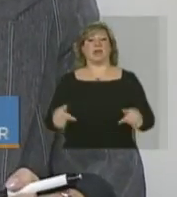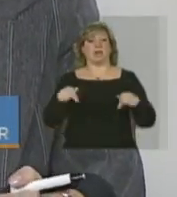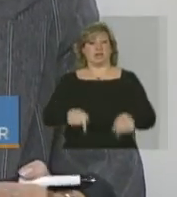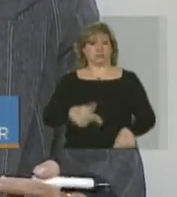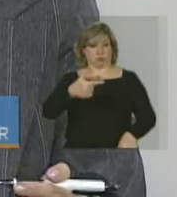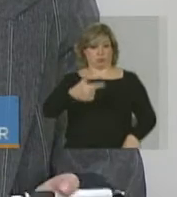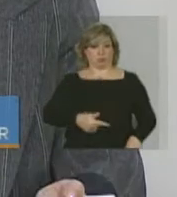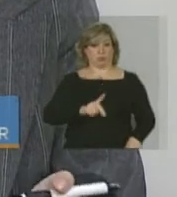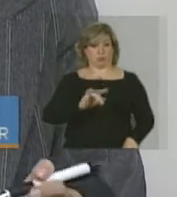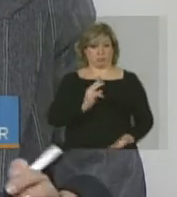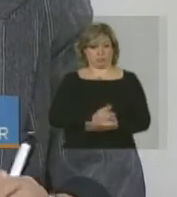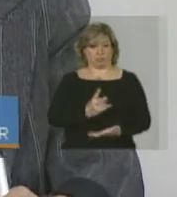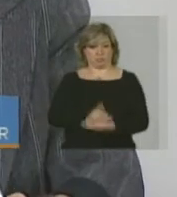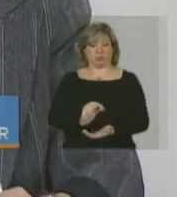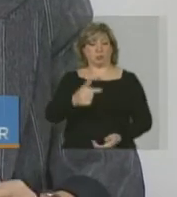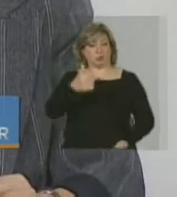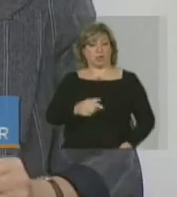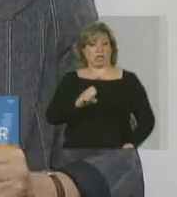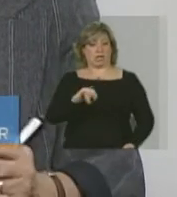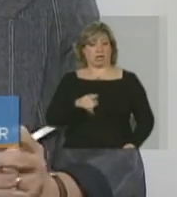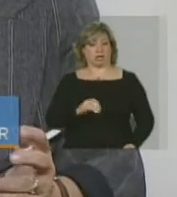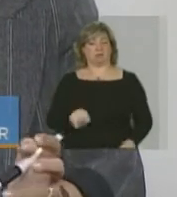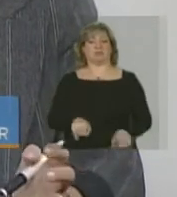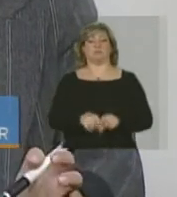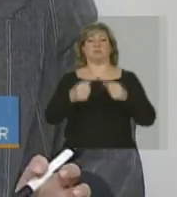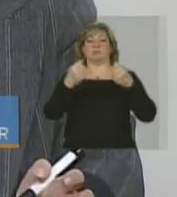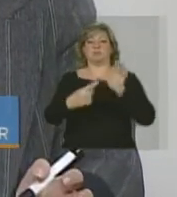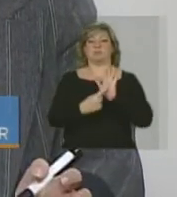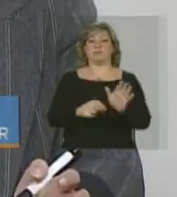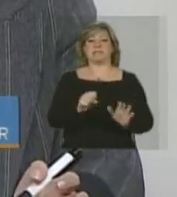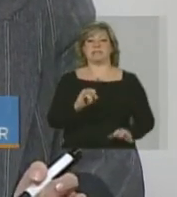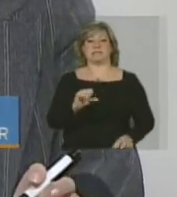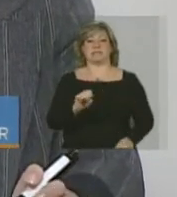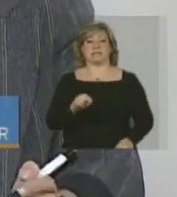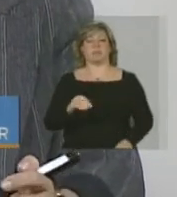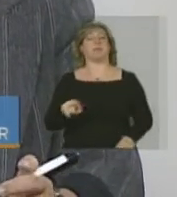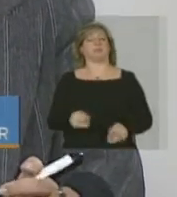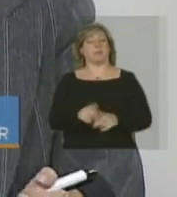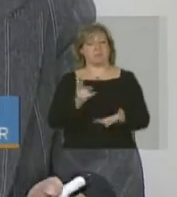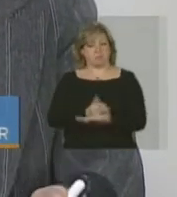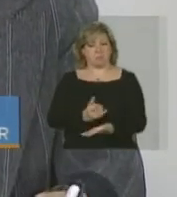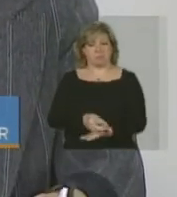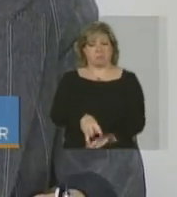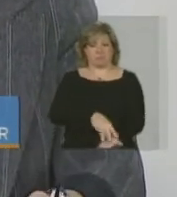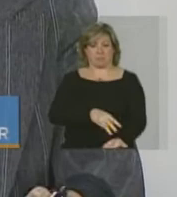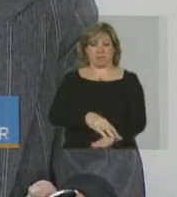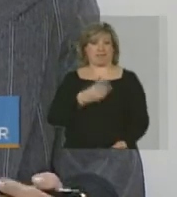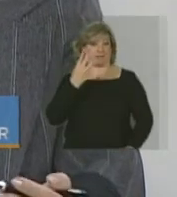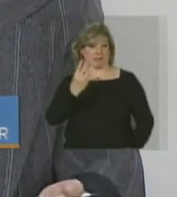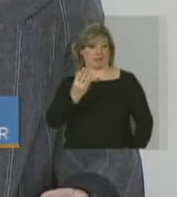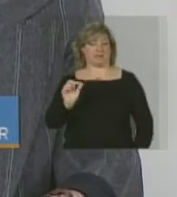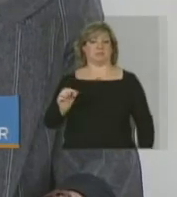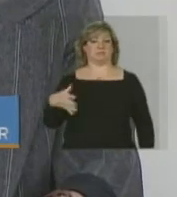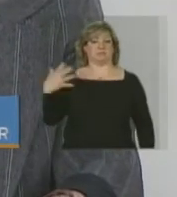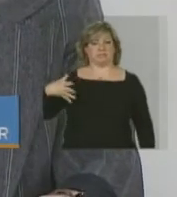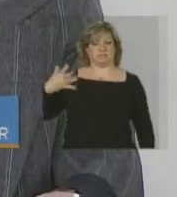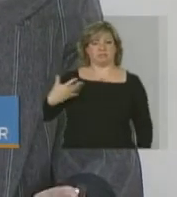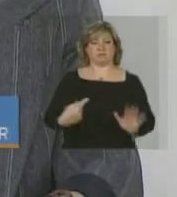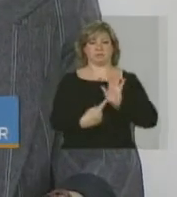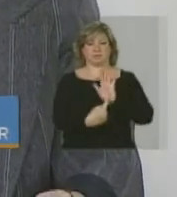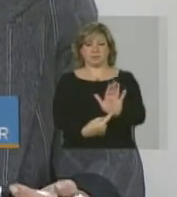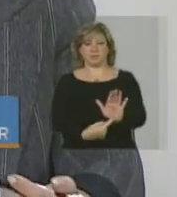segundo eixo, que trata do plano e do sistema, também vamos adotar a mesma metodologia, três falas, uma exposição